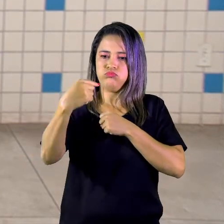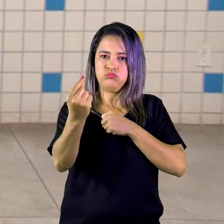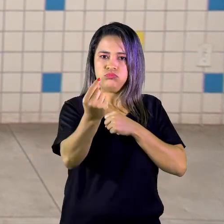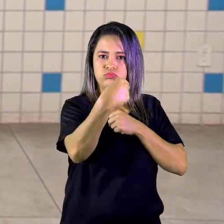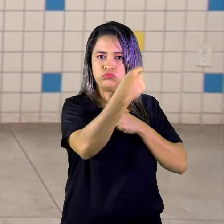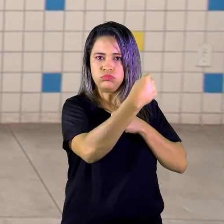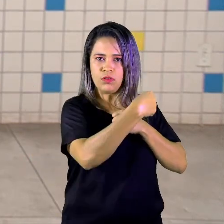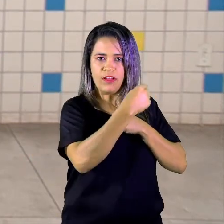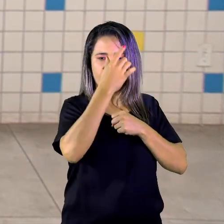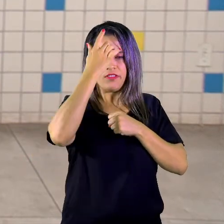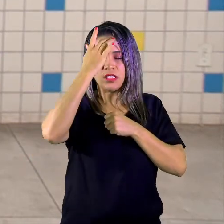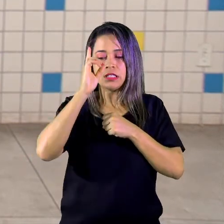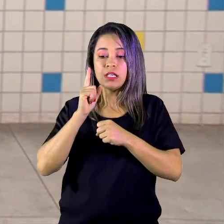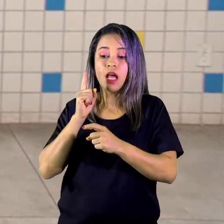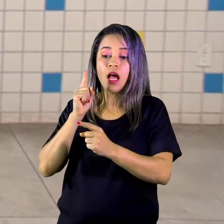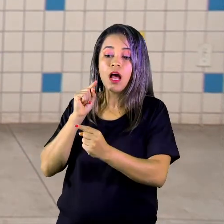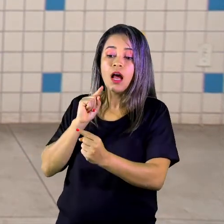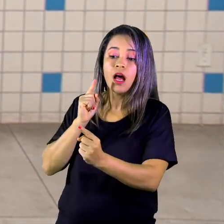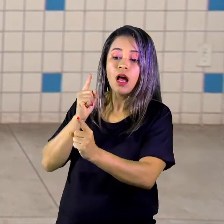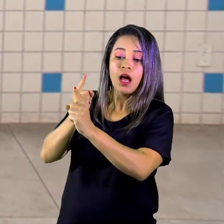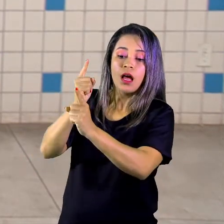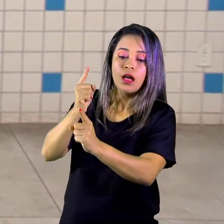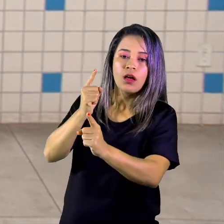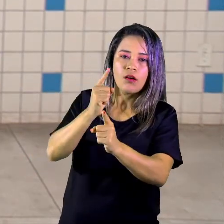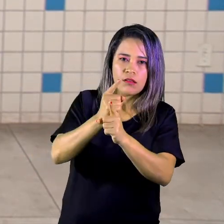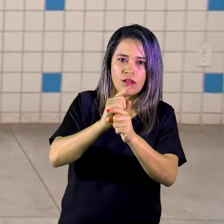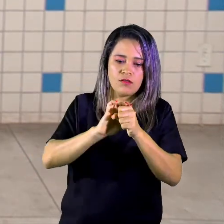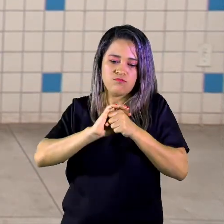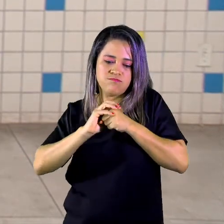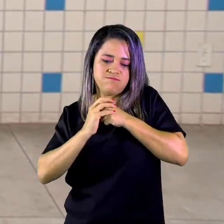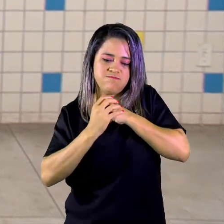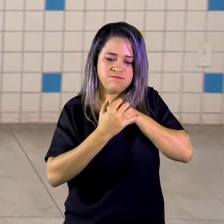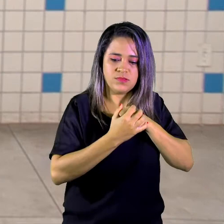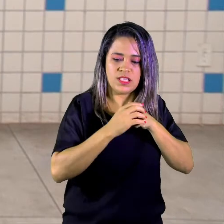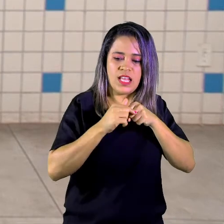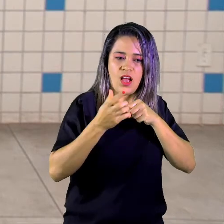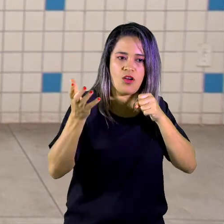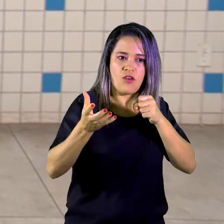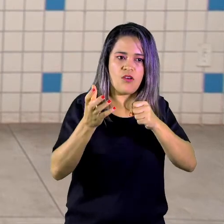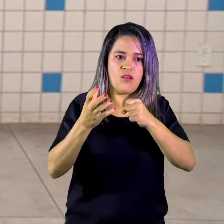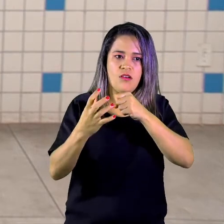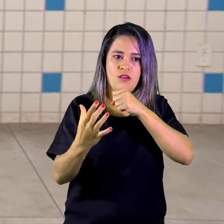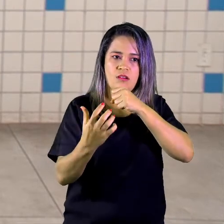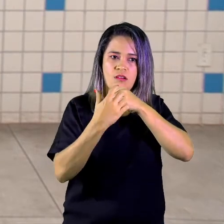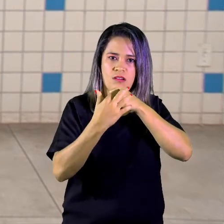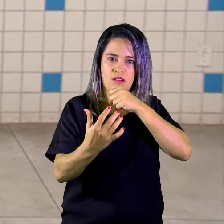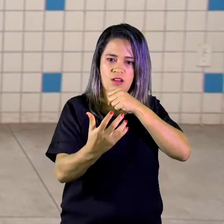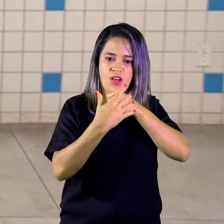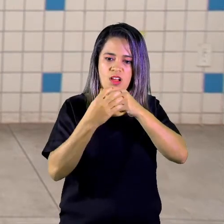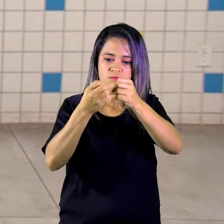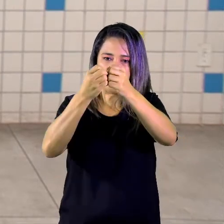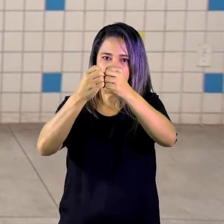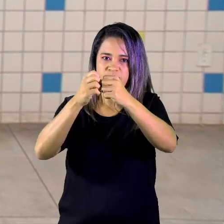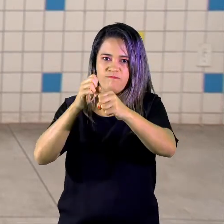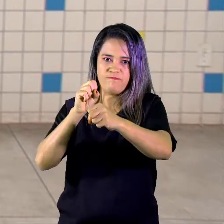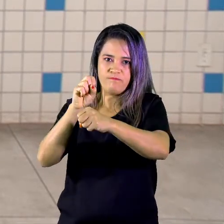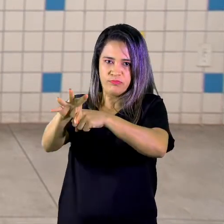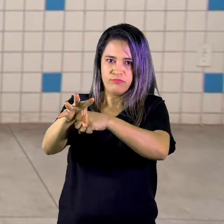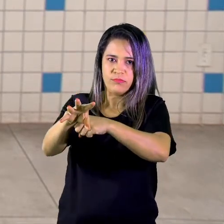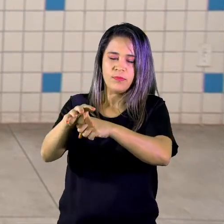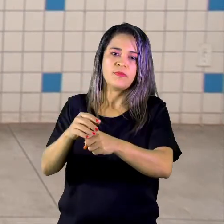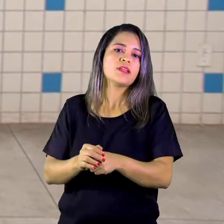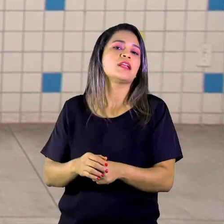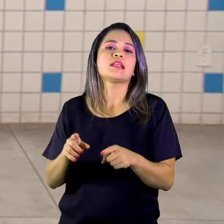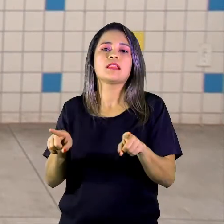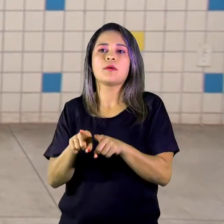ou seja, identificando o invasor, englobando e destruindo. Temos também os processos inflamatórios, a